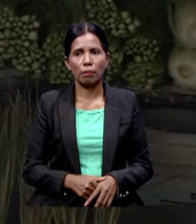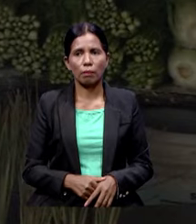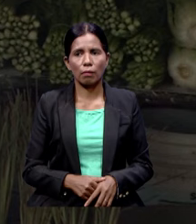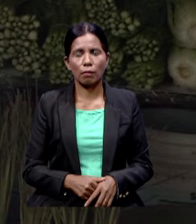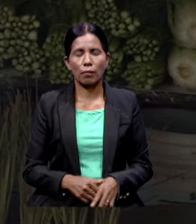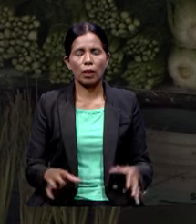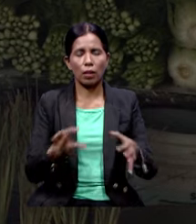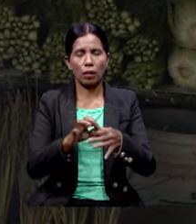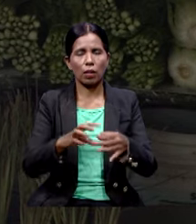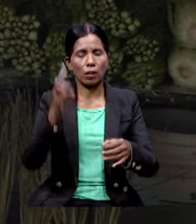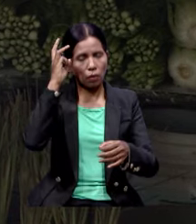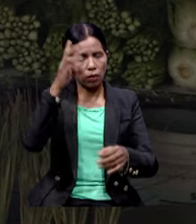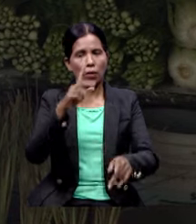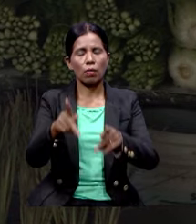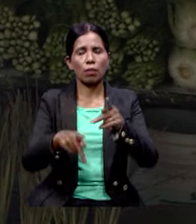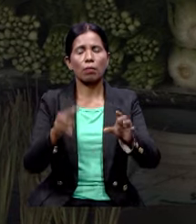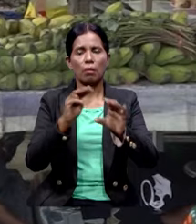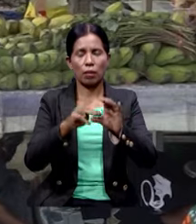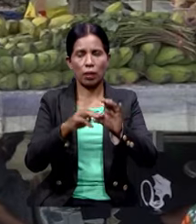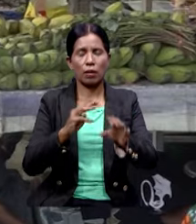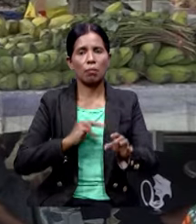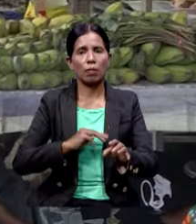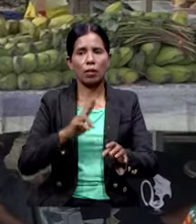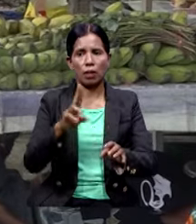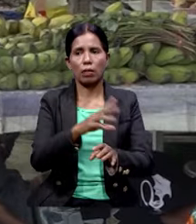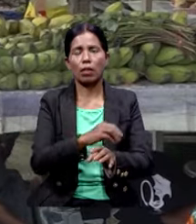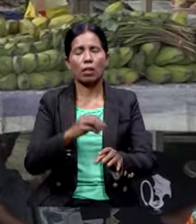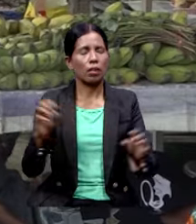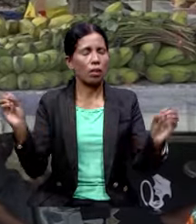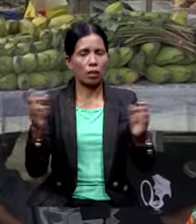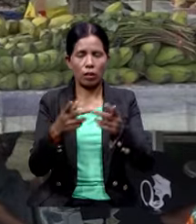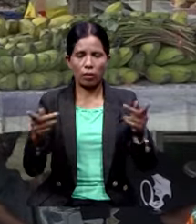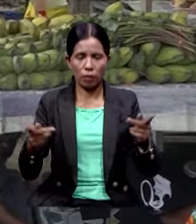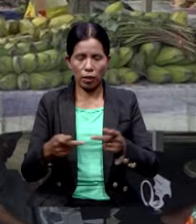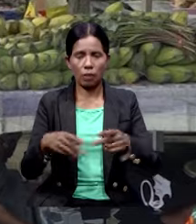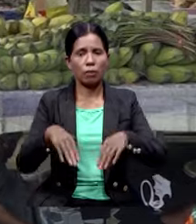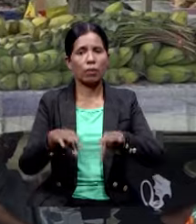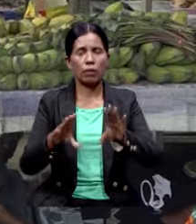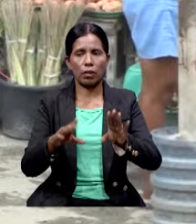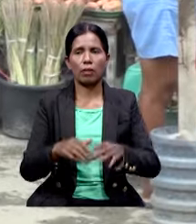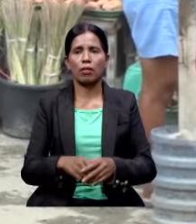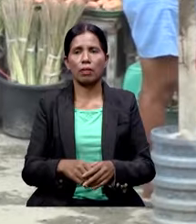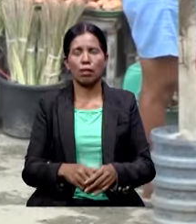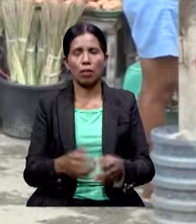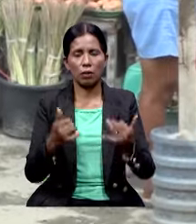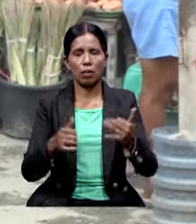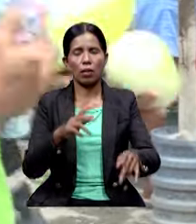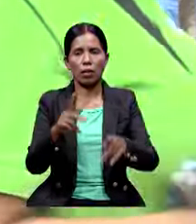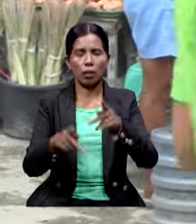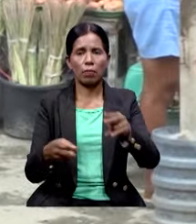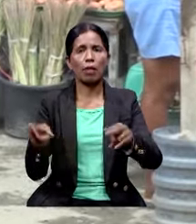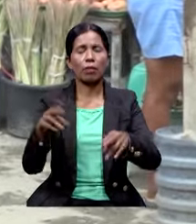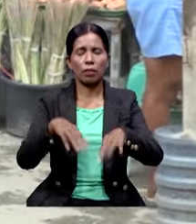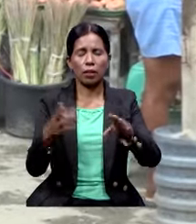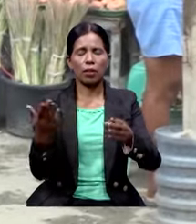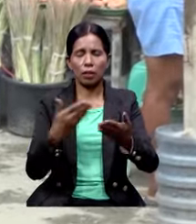Ligado ho preocupação vendedor sira com o mercado Manlewana no taibesi, nebe lai espaço ba negociante sira. No dadang ne vendedor aumenta ba bebe,